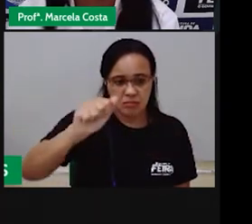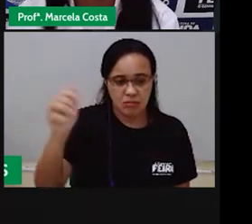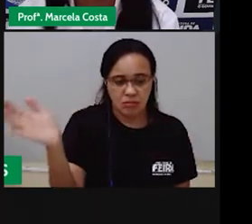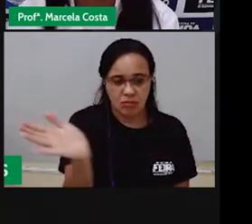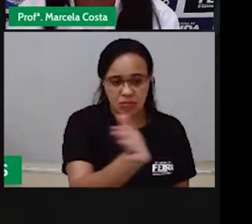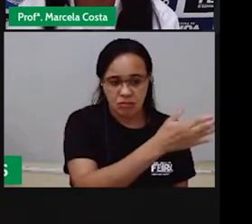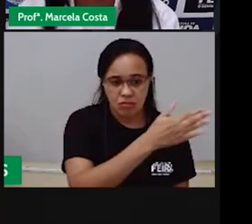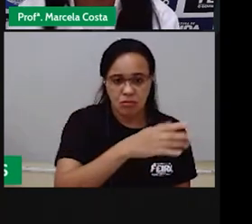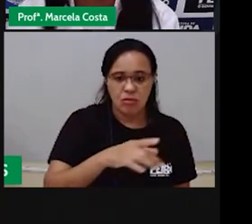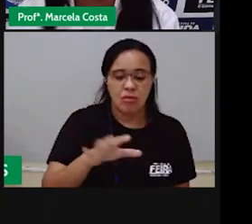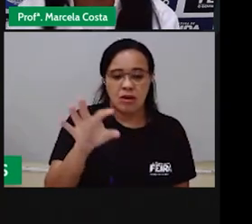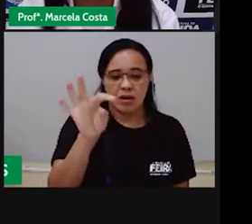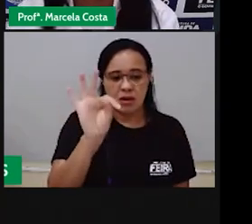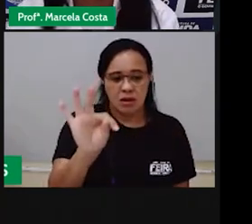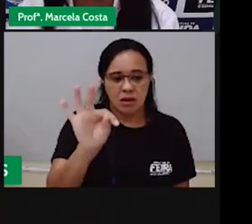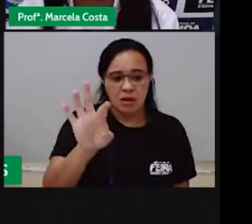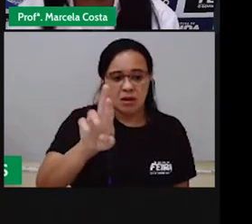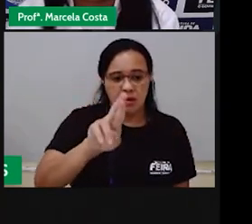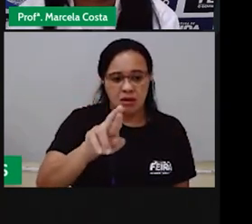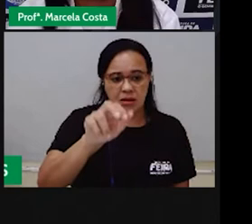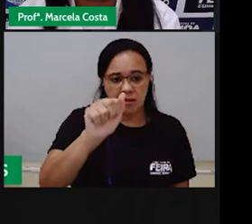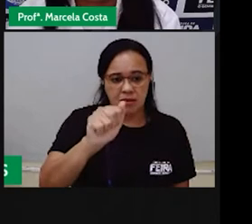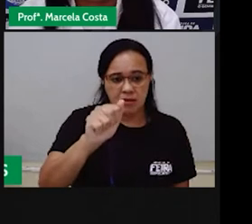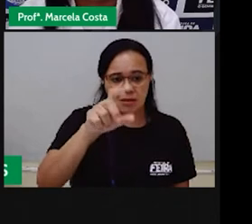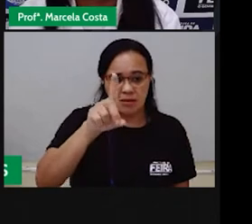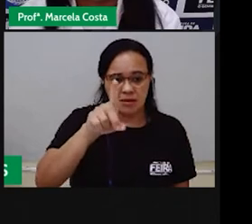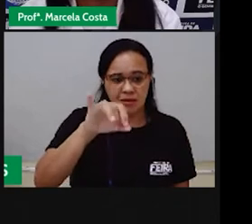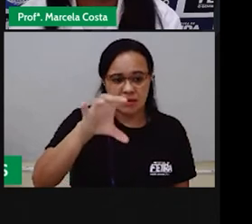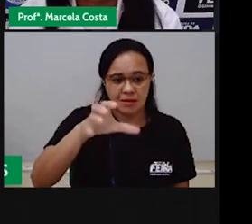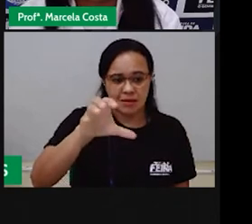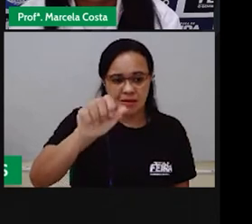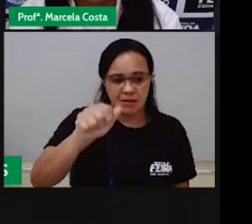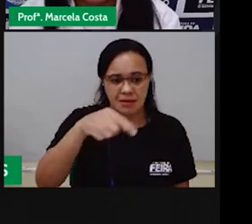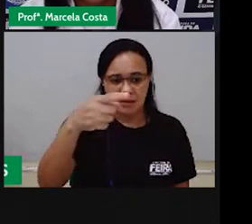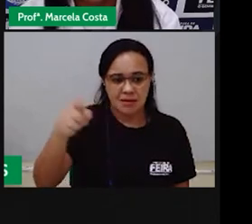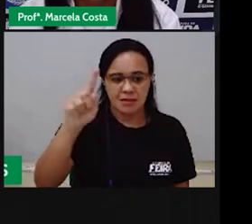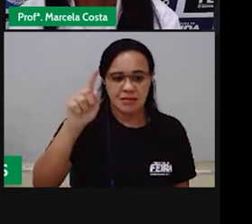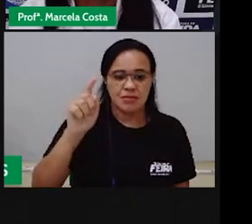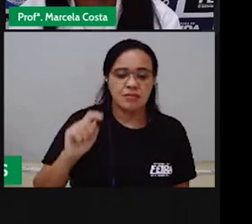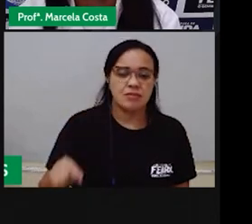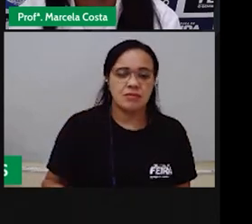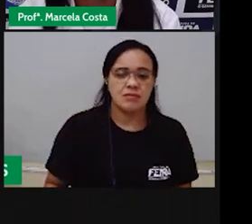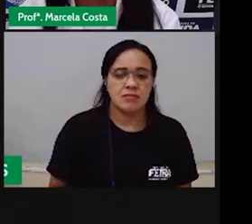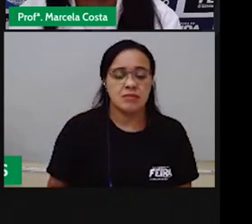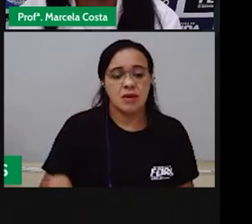tradição. O chachado é uma tradição